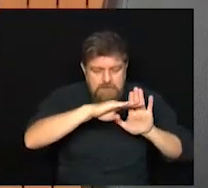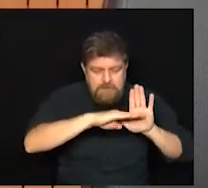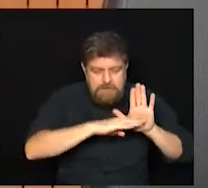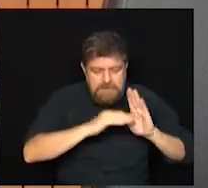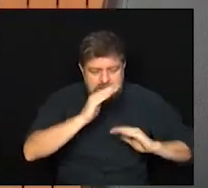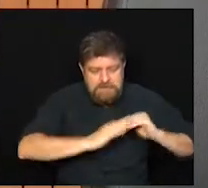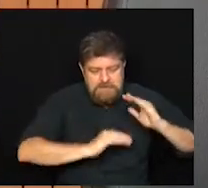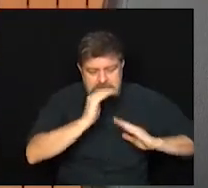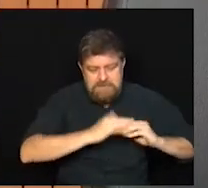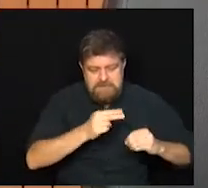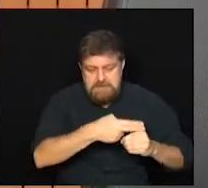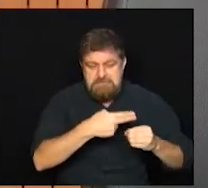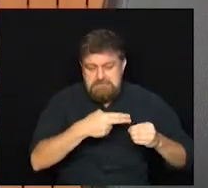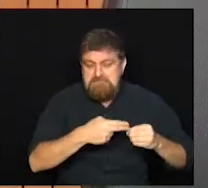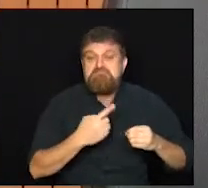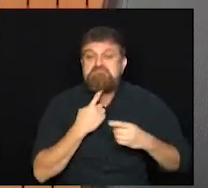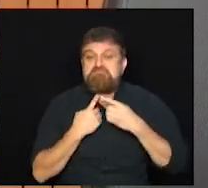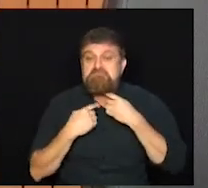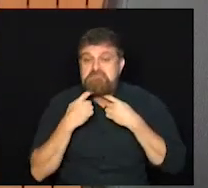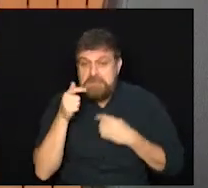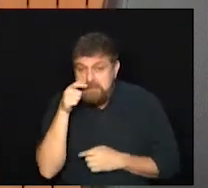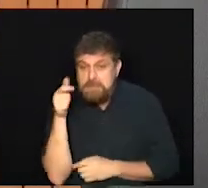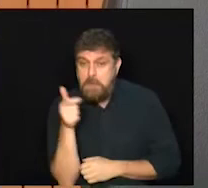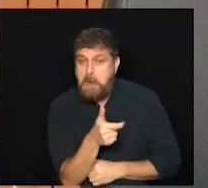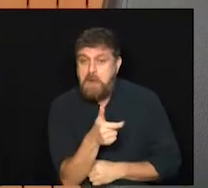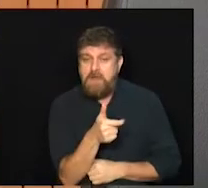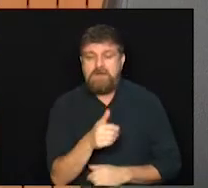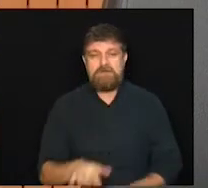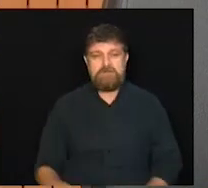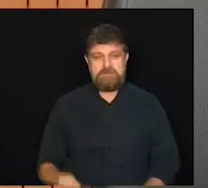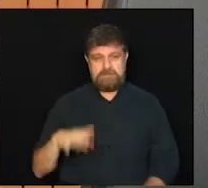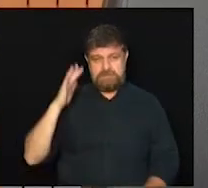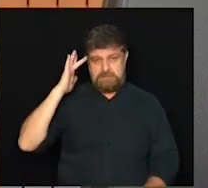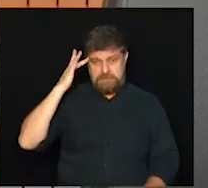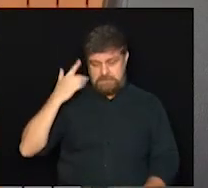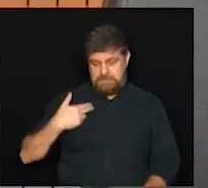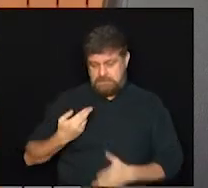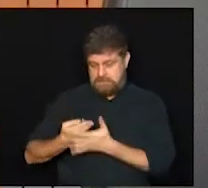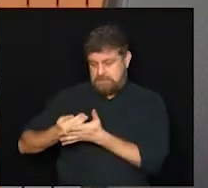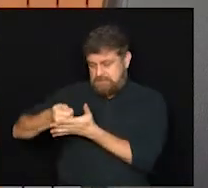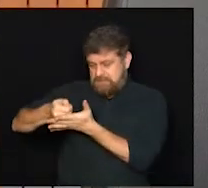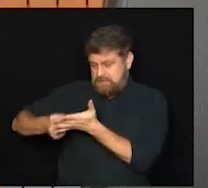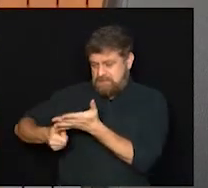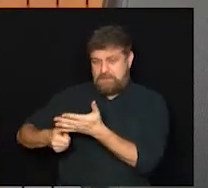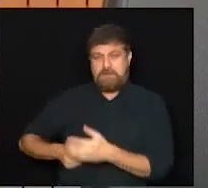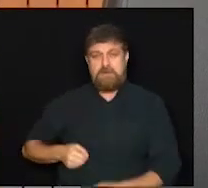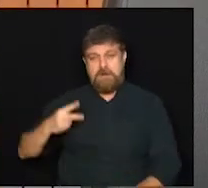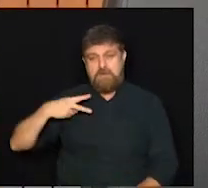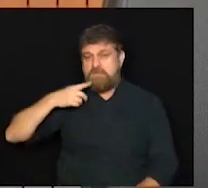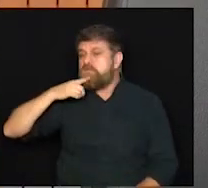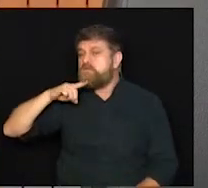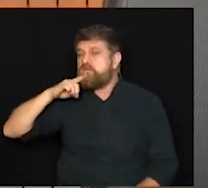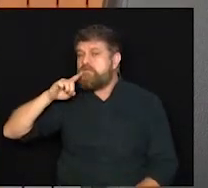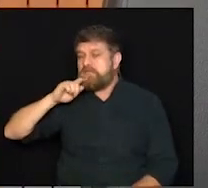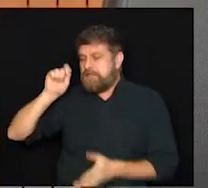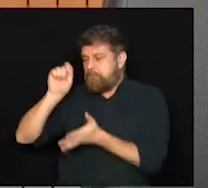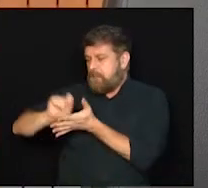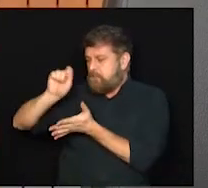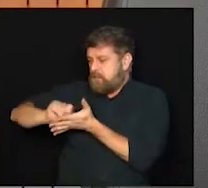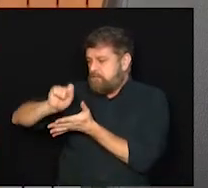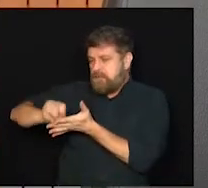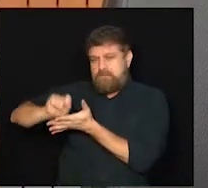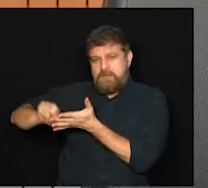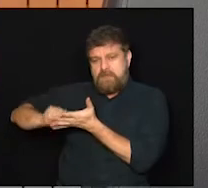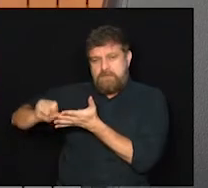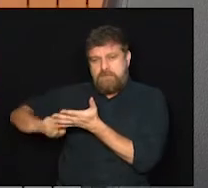ações. E também eu acho que no nosso relatório, o vereador Eduardo Magoga já está ali anotando, né? Eu